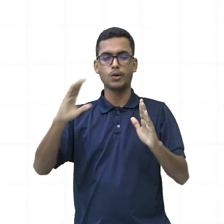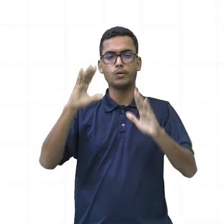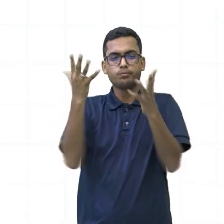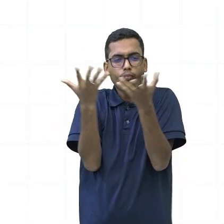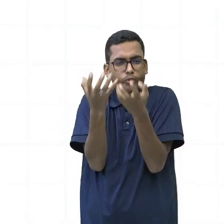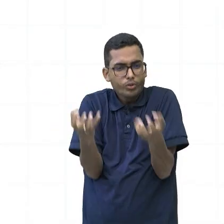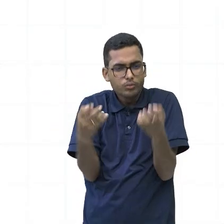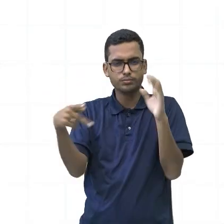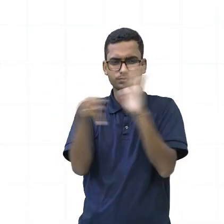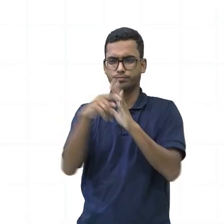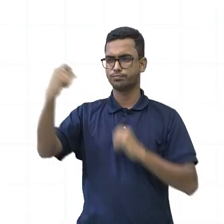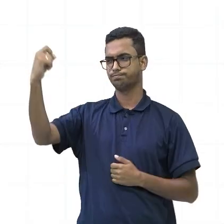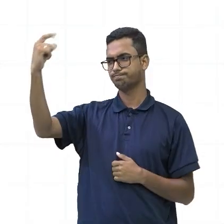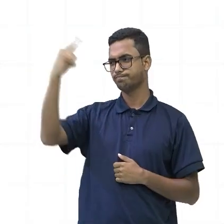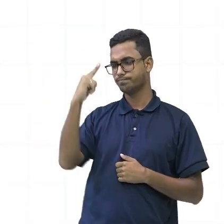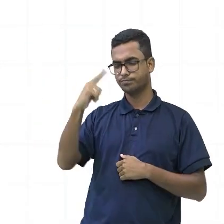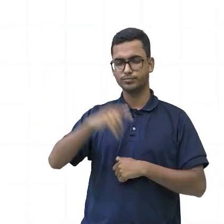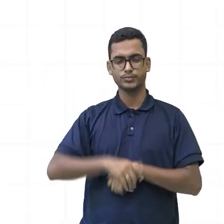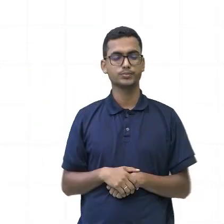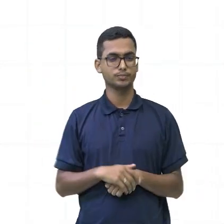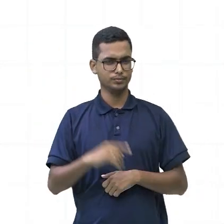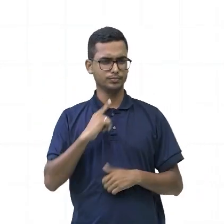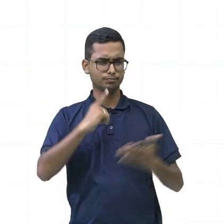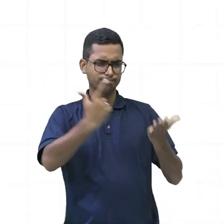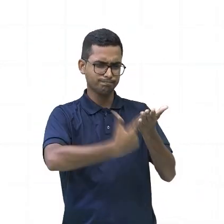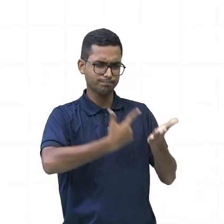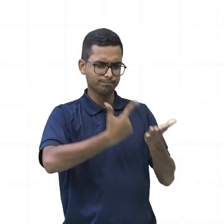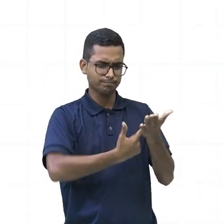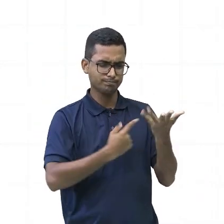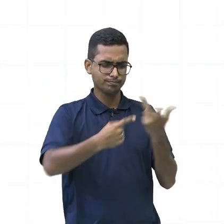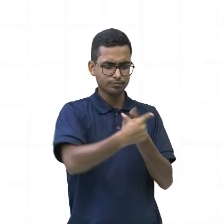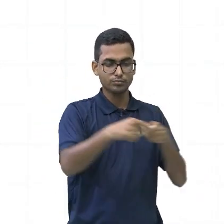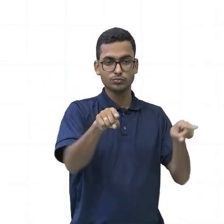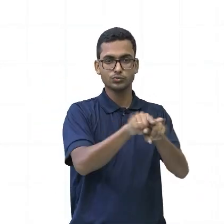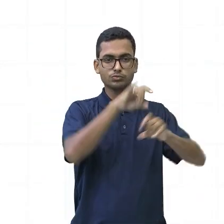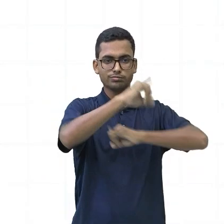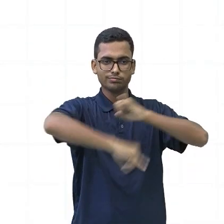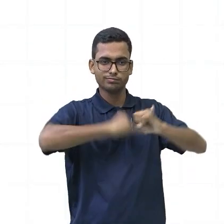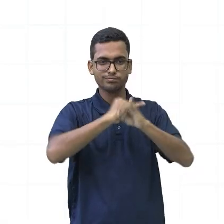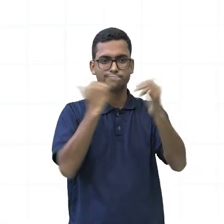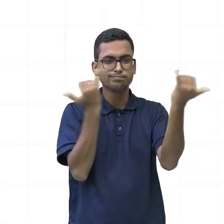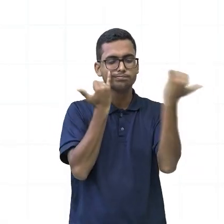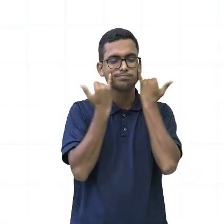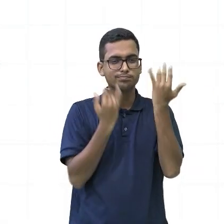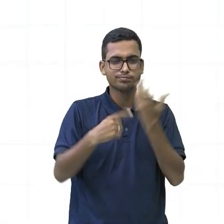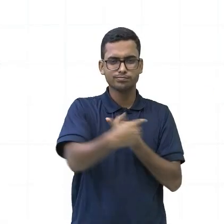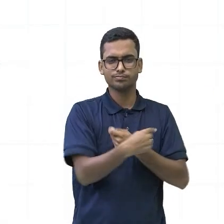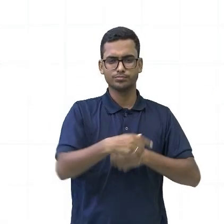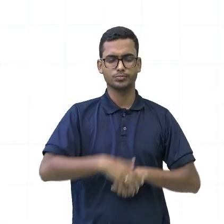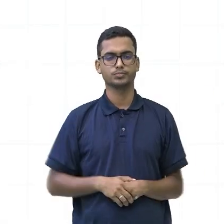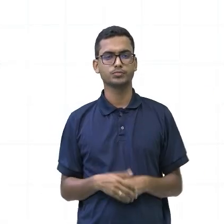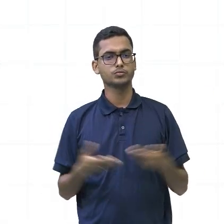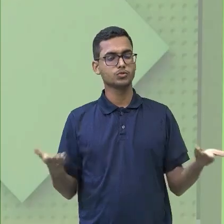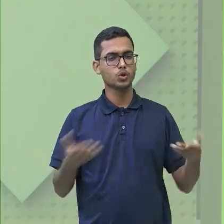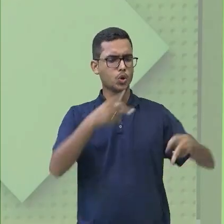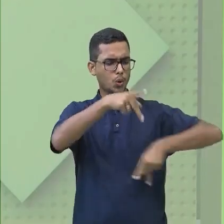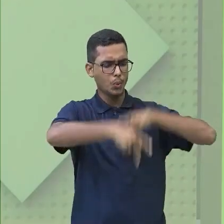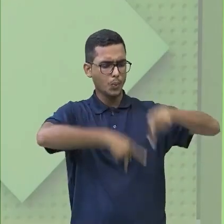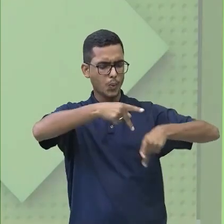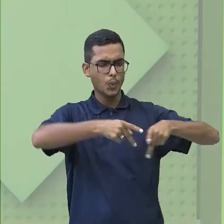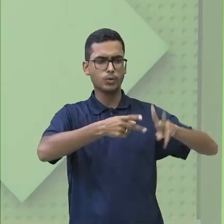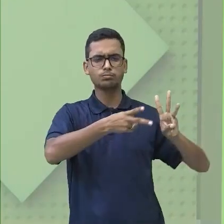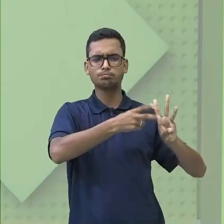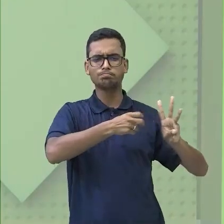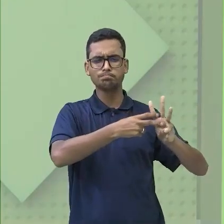nossa atualidade, está tudo ali nos nossos livros, né? Na internet, toda essa informação. Mas e os povos originários, né?